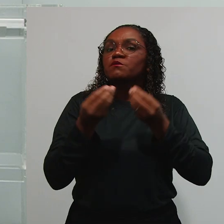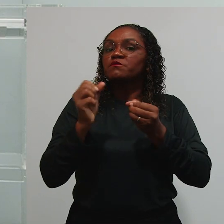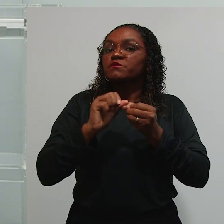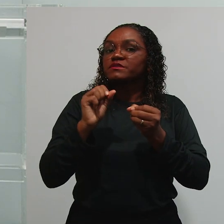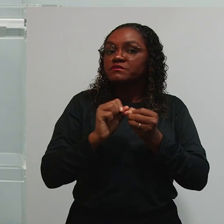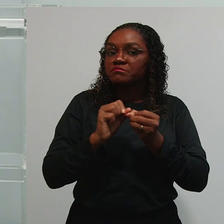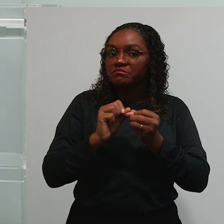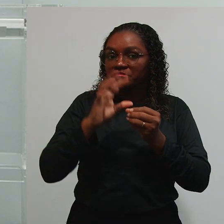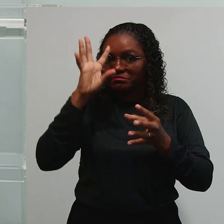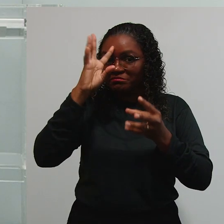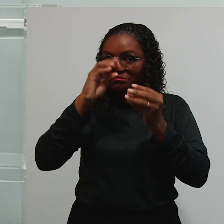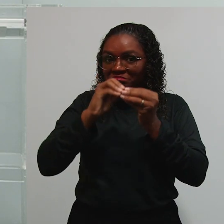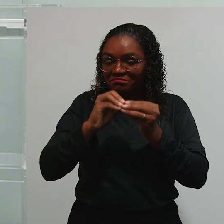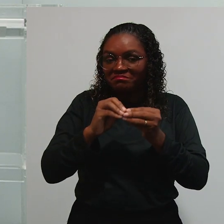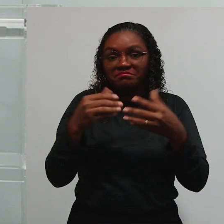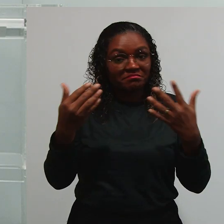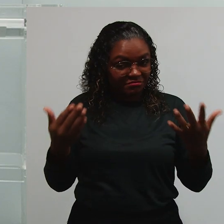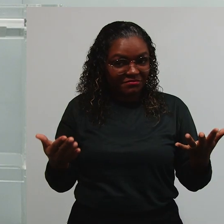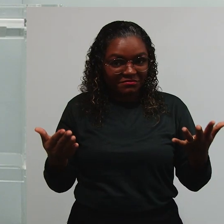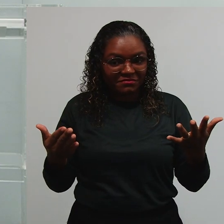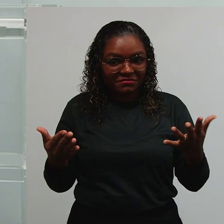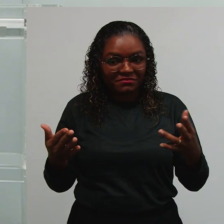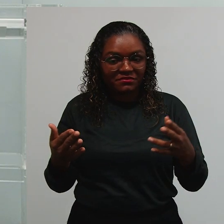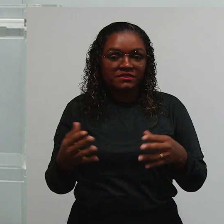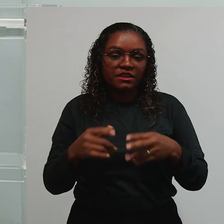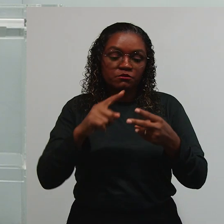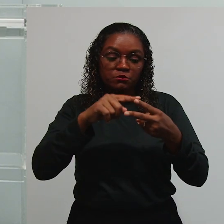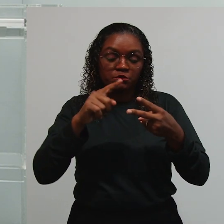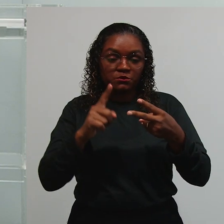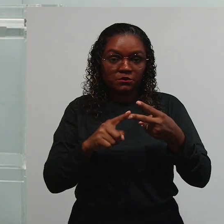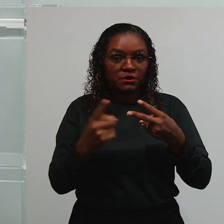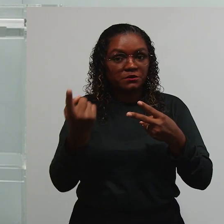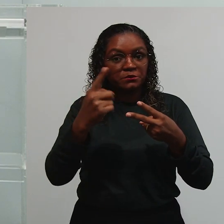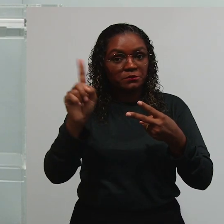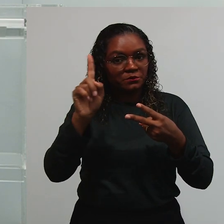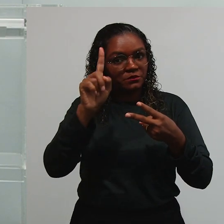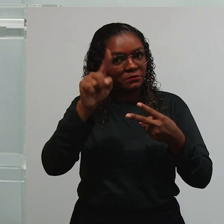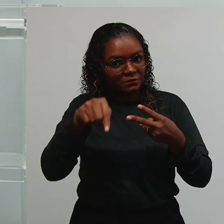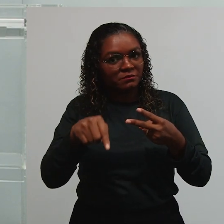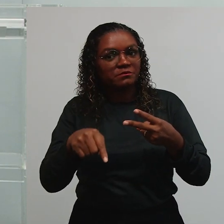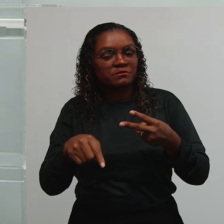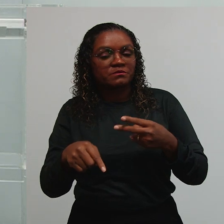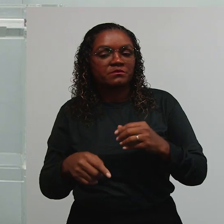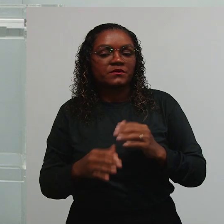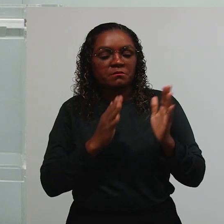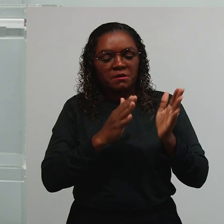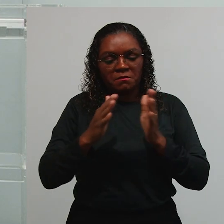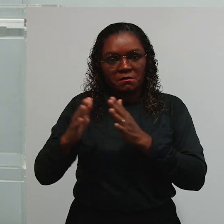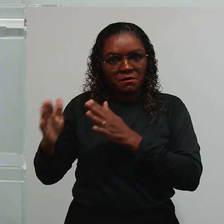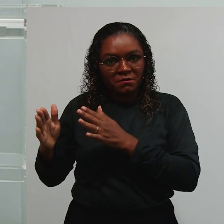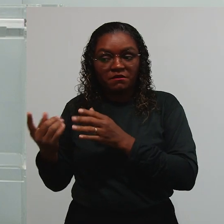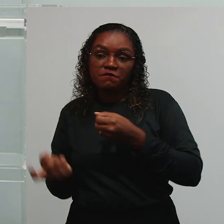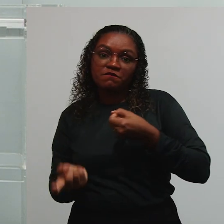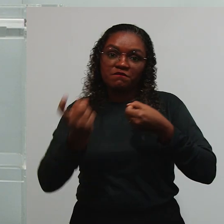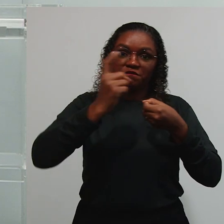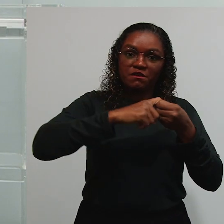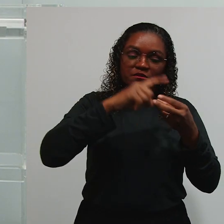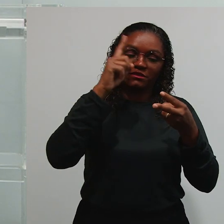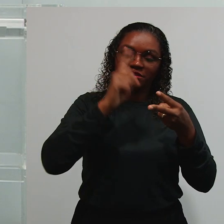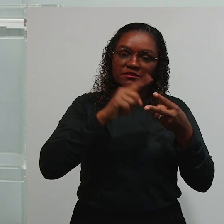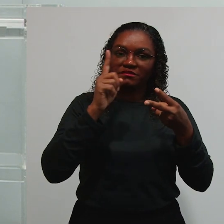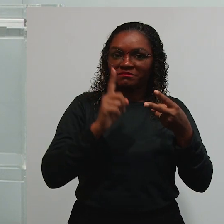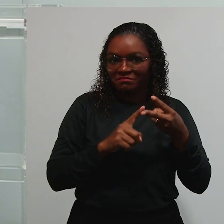né, dar spoiler do resultado. Então, resumo e introdução são as últimas seções que você preenche. Elas